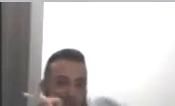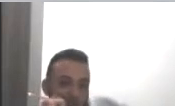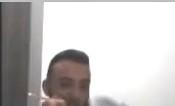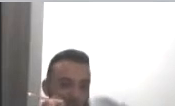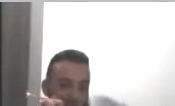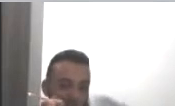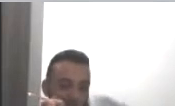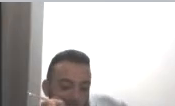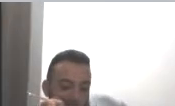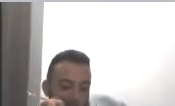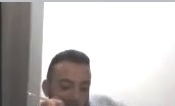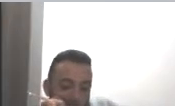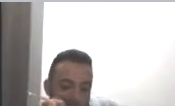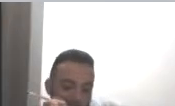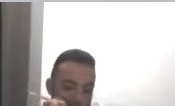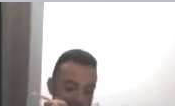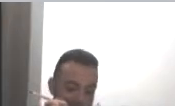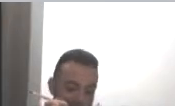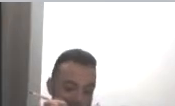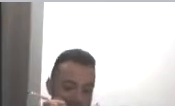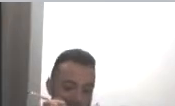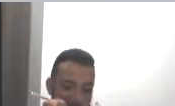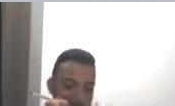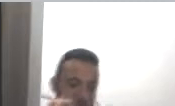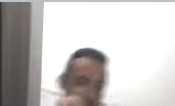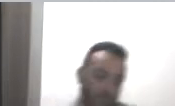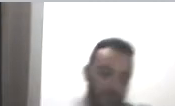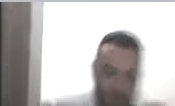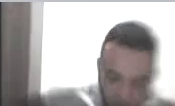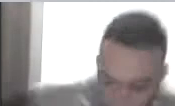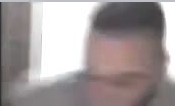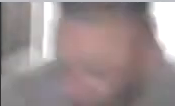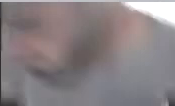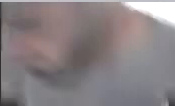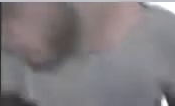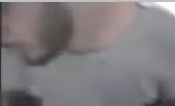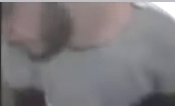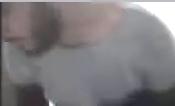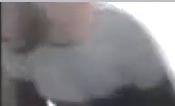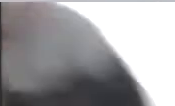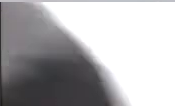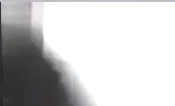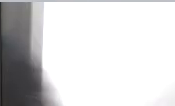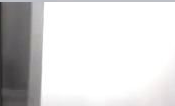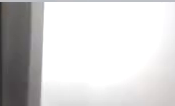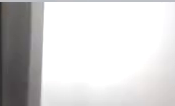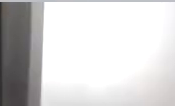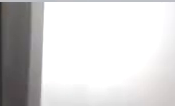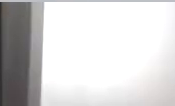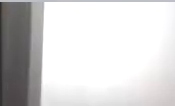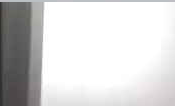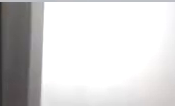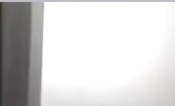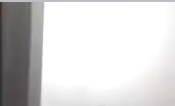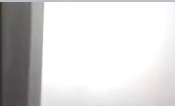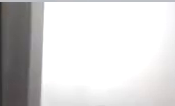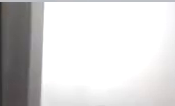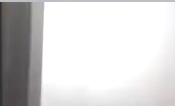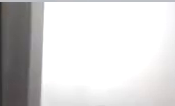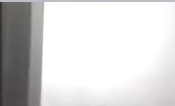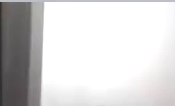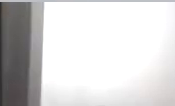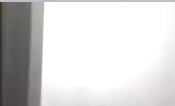que eu vou adicionar ácido nela. Ela é básica, eu vou adicionando ácido nela e